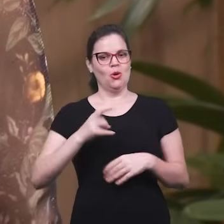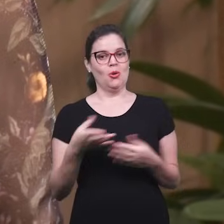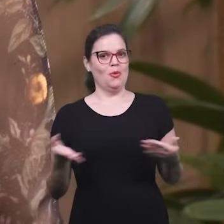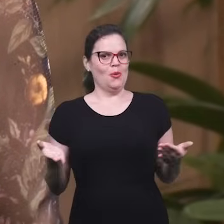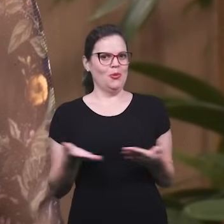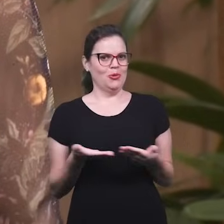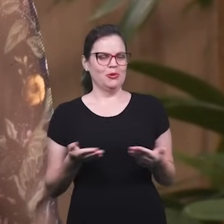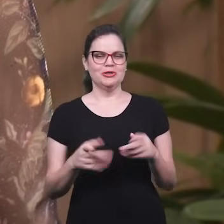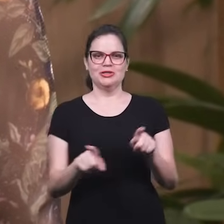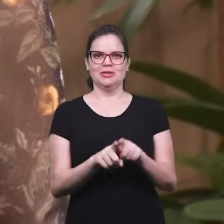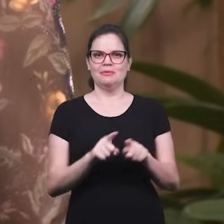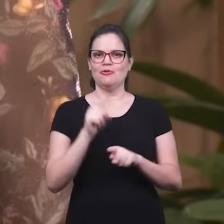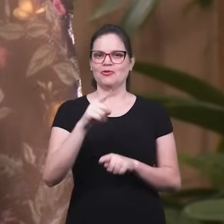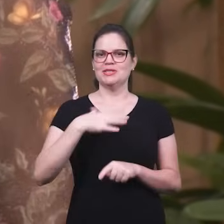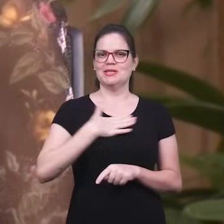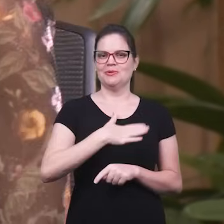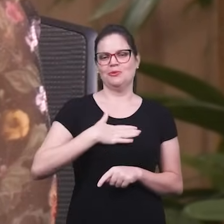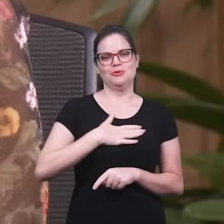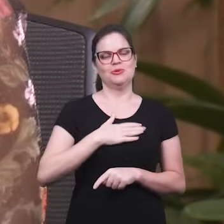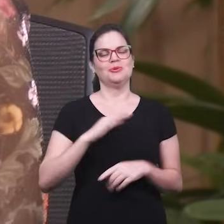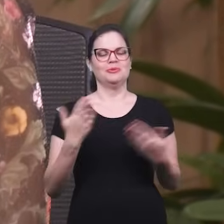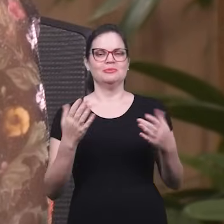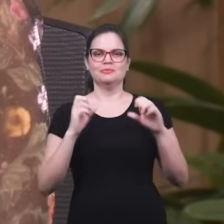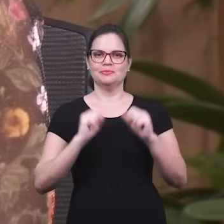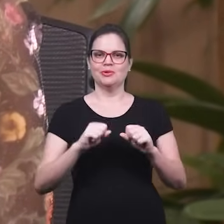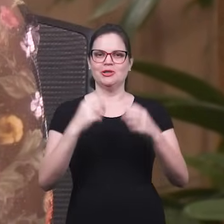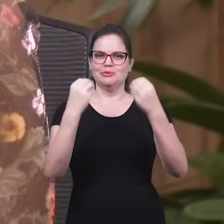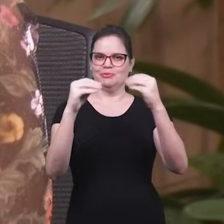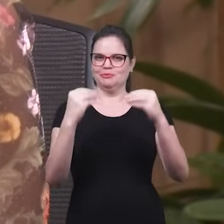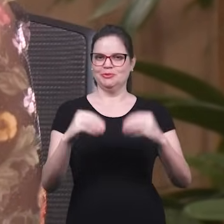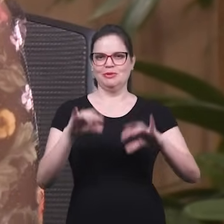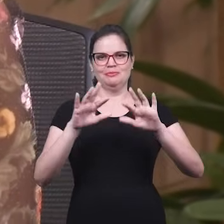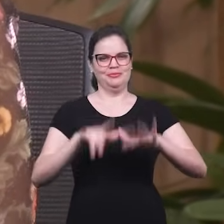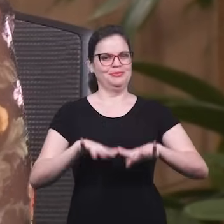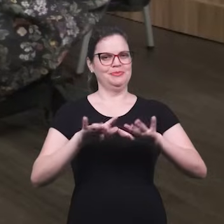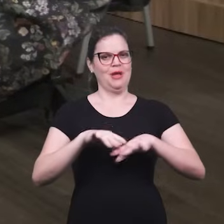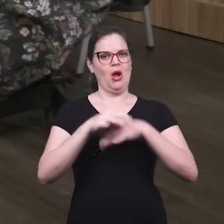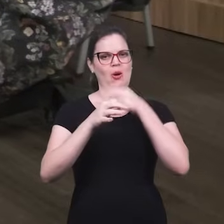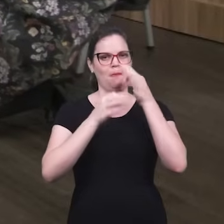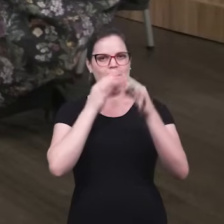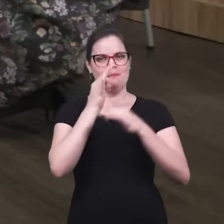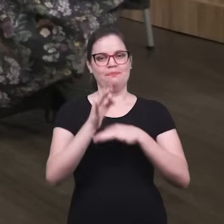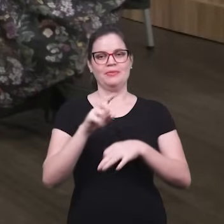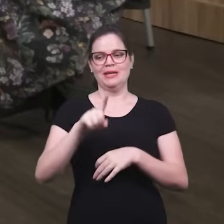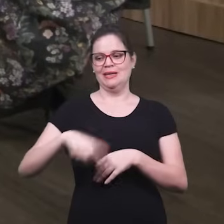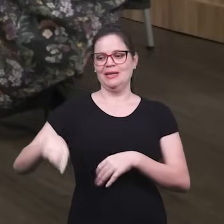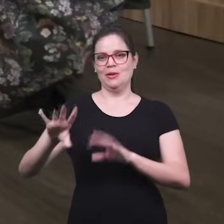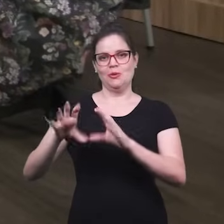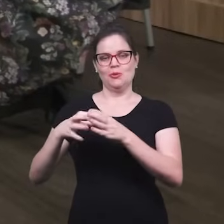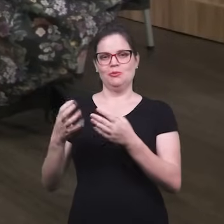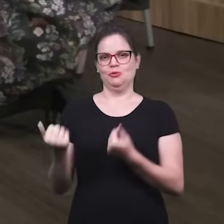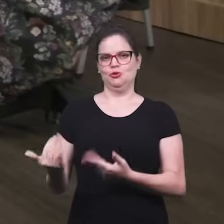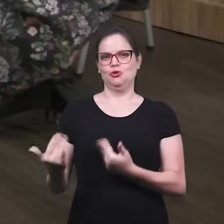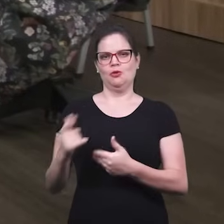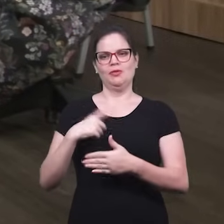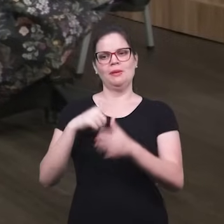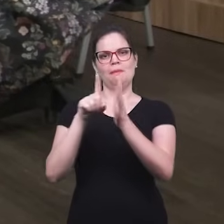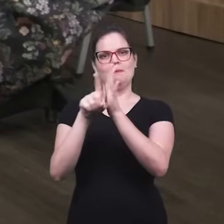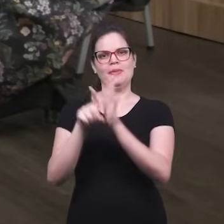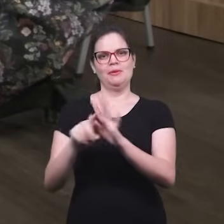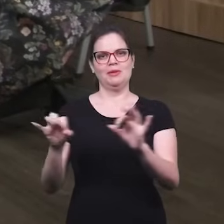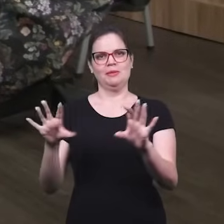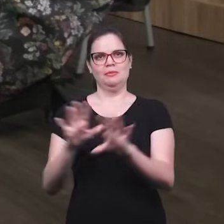algo desse programa de hoje que você gostou. E nós já temos aqui, pastor, os jovens já com perguntas preparadas para o pastor